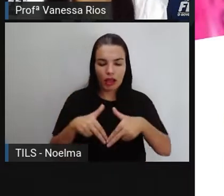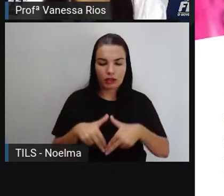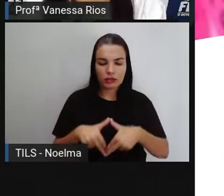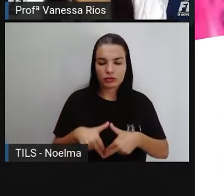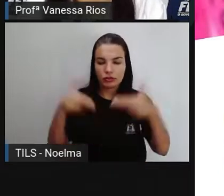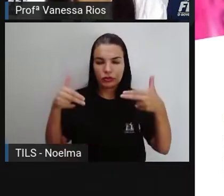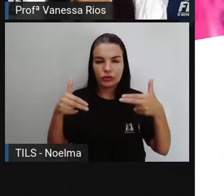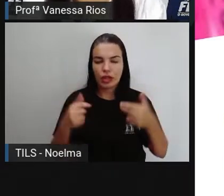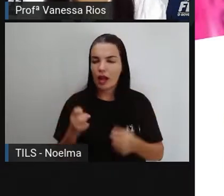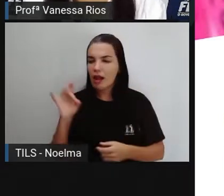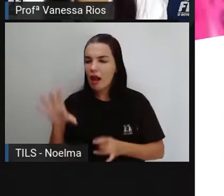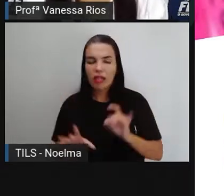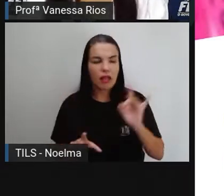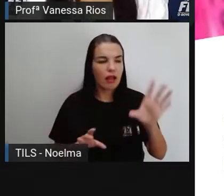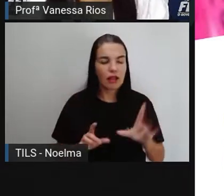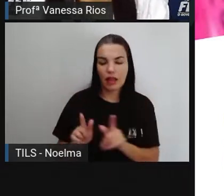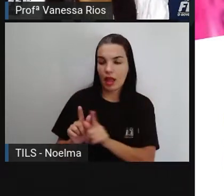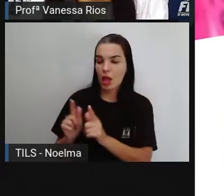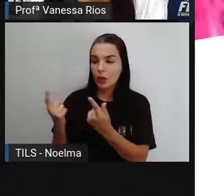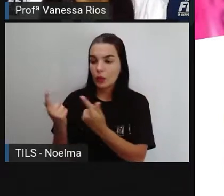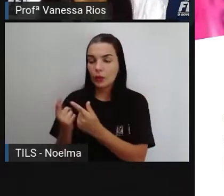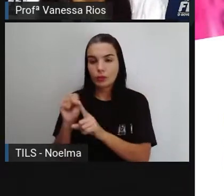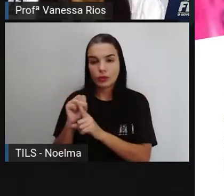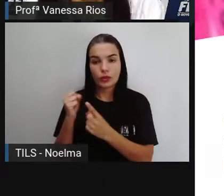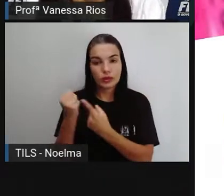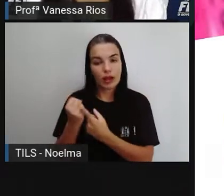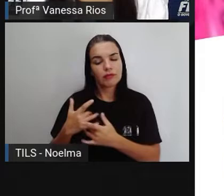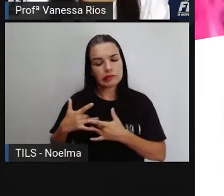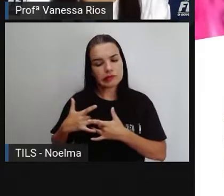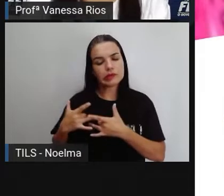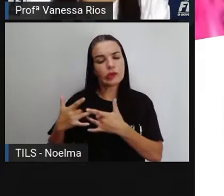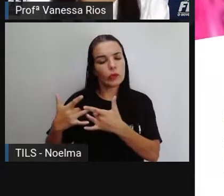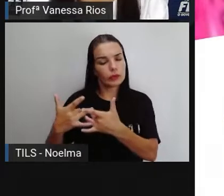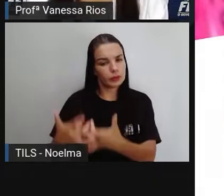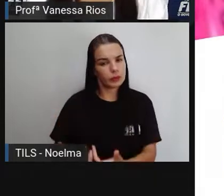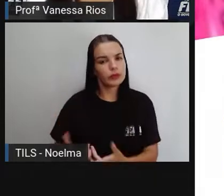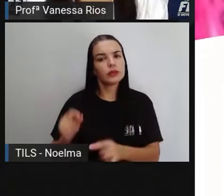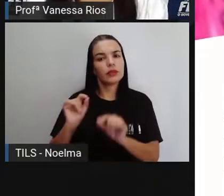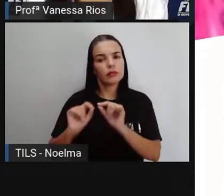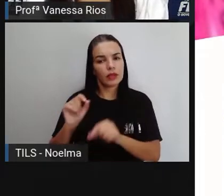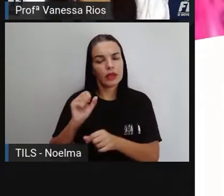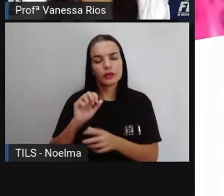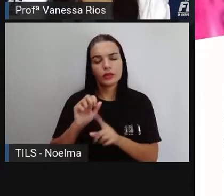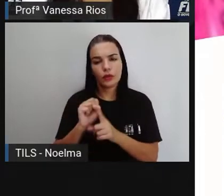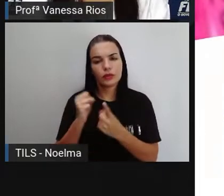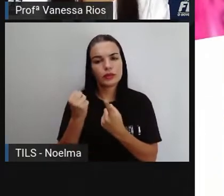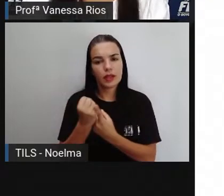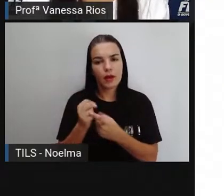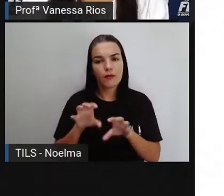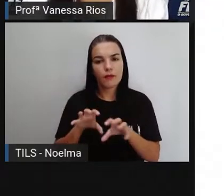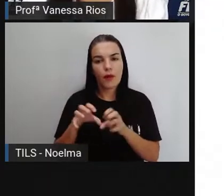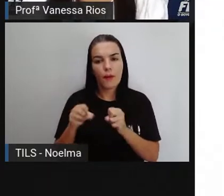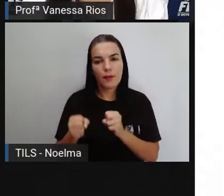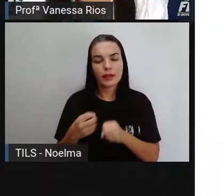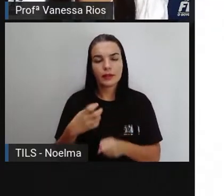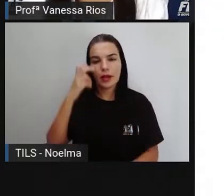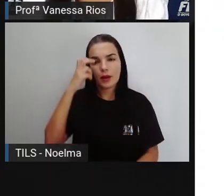social trouxe as suas contribuições culturais, formando a cultura da Bahia.